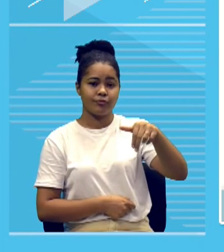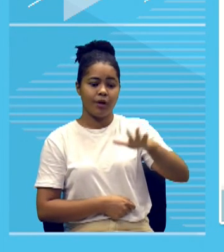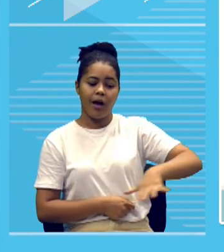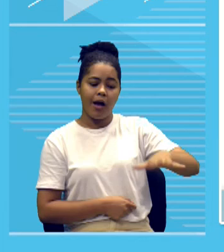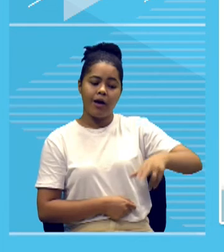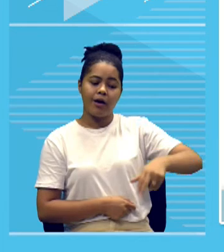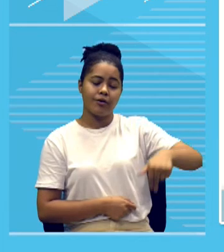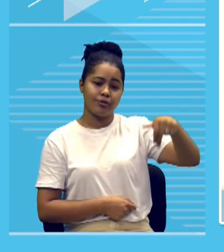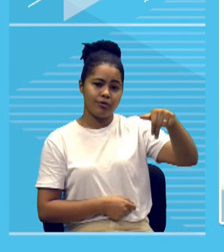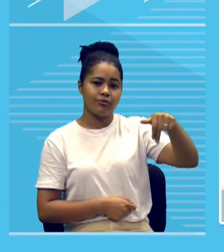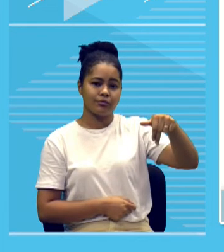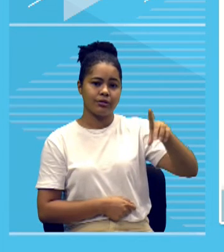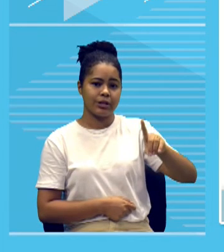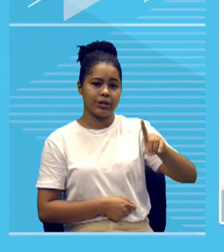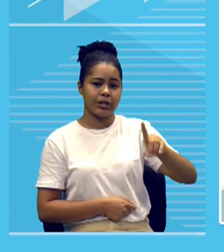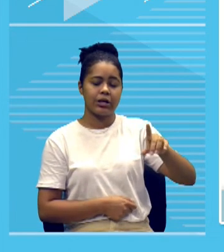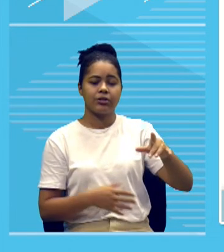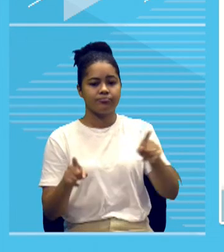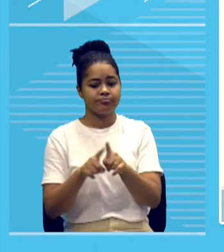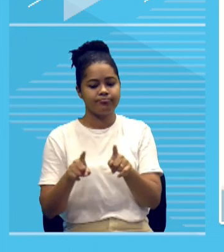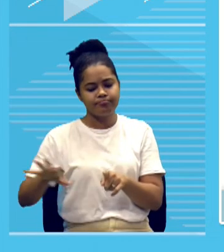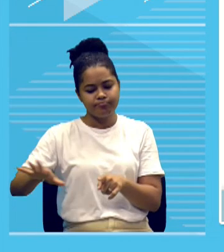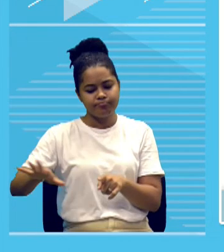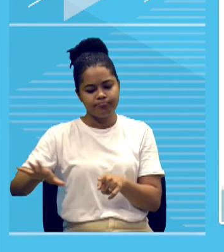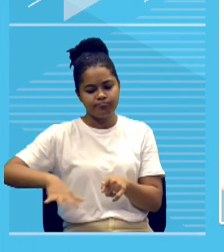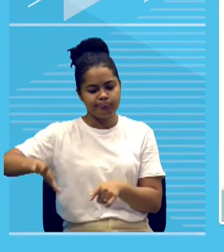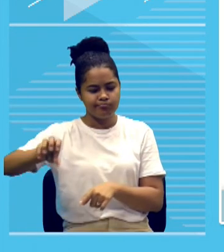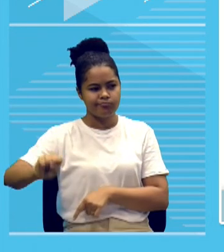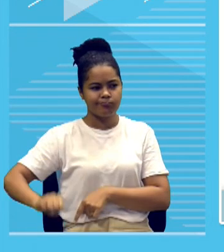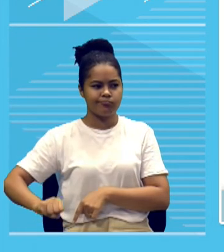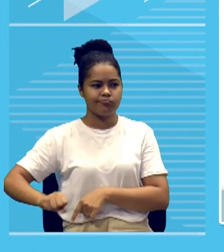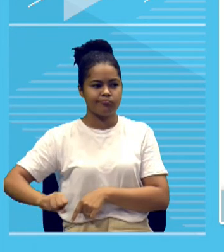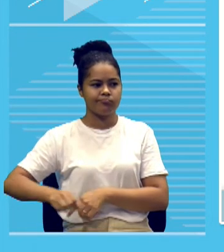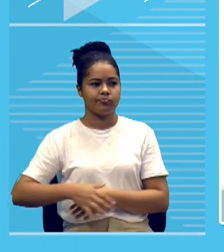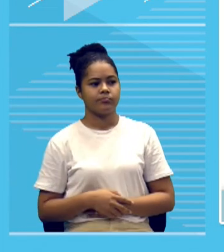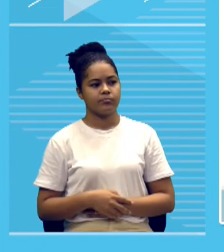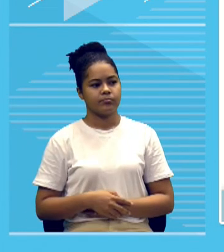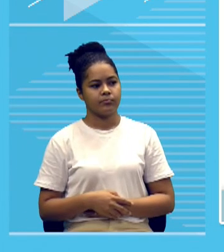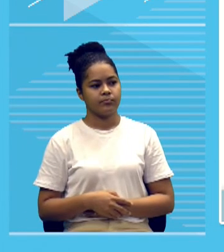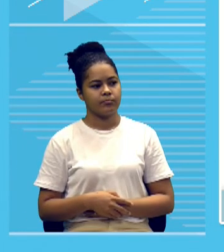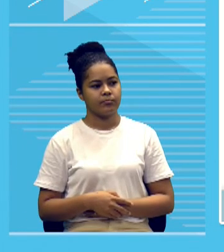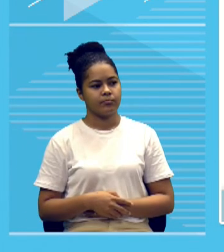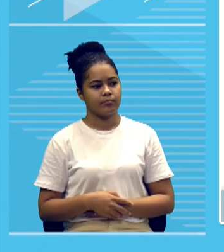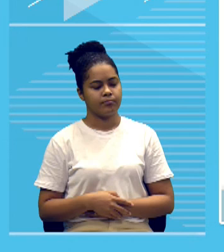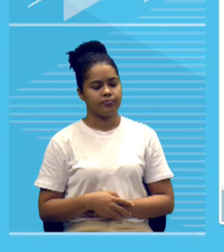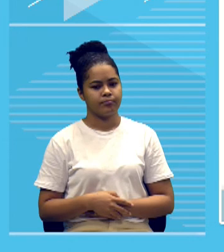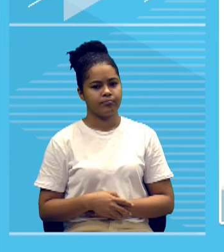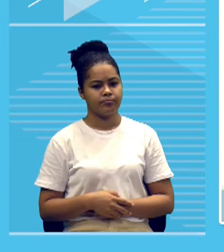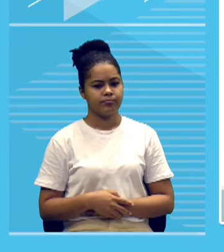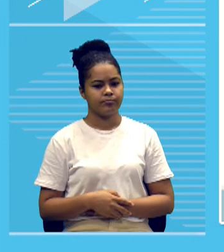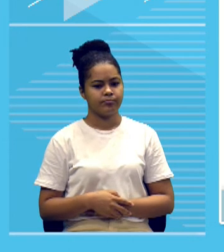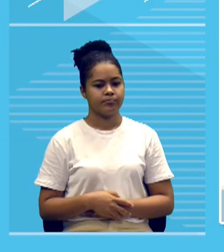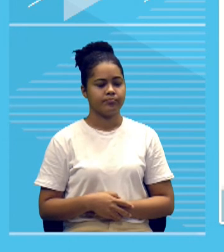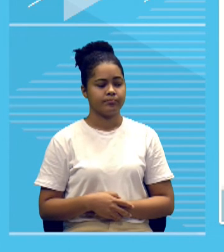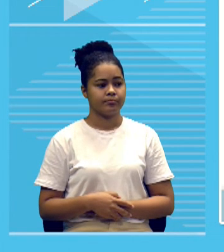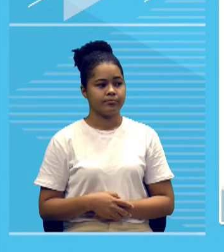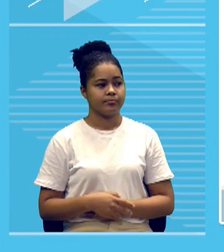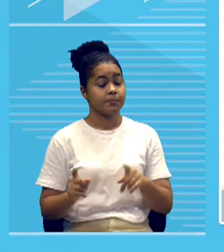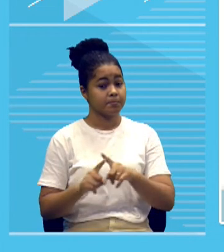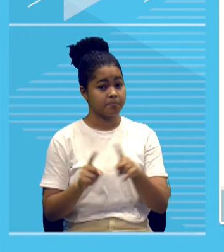Sul do Brasil tá bom anotar a quantidade de ar Potência em megawatts não interessa não interessa não